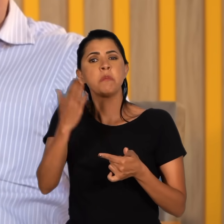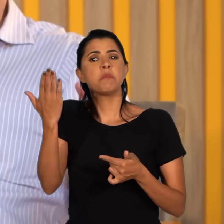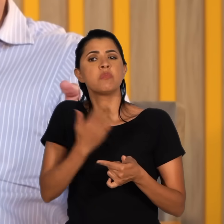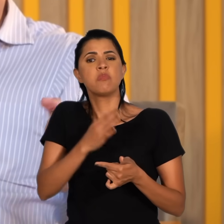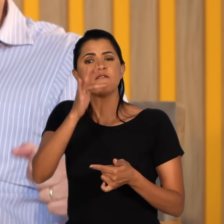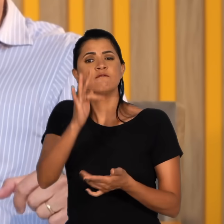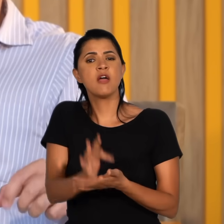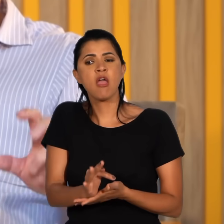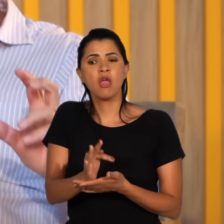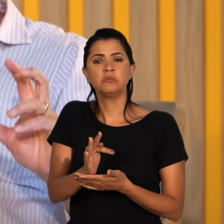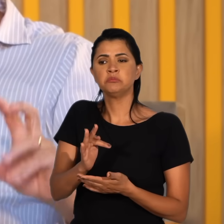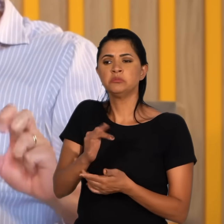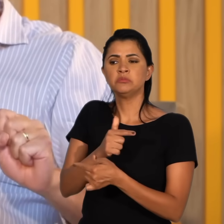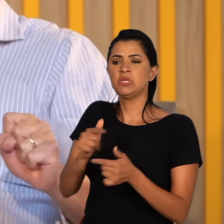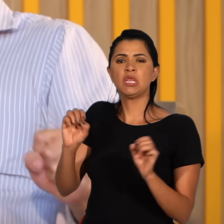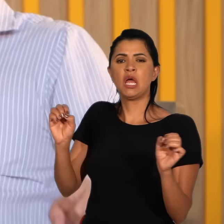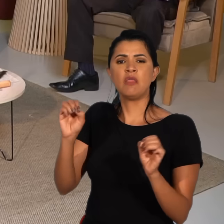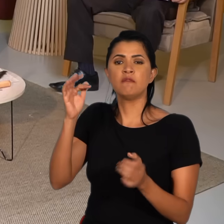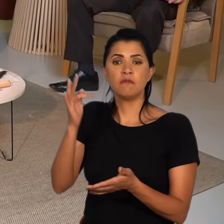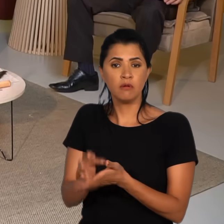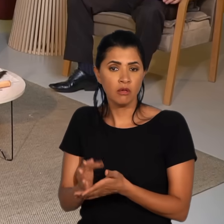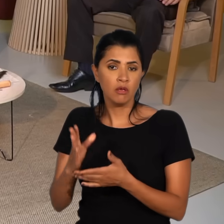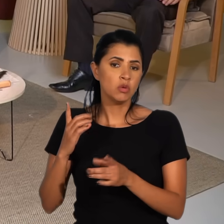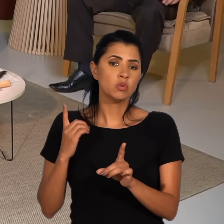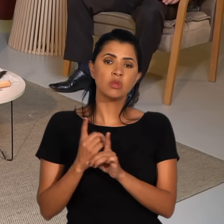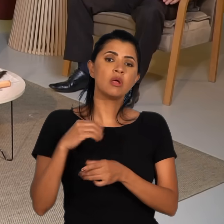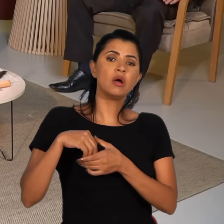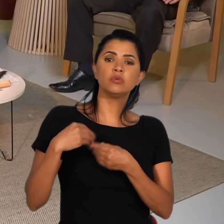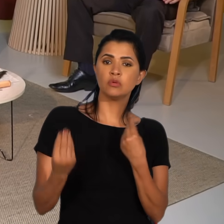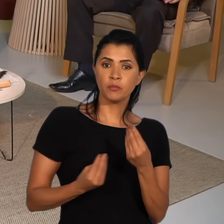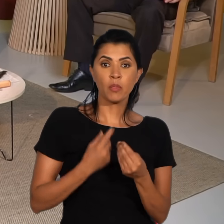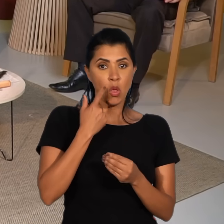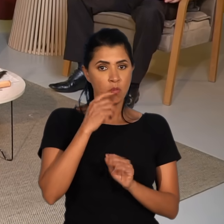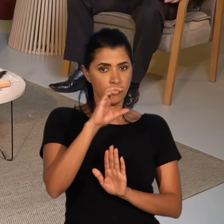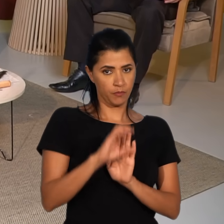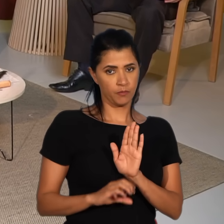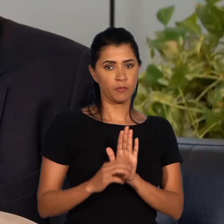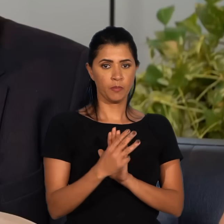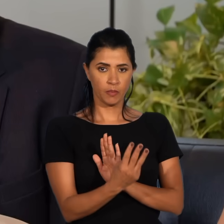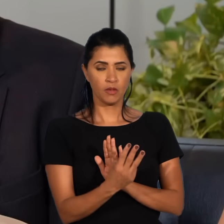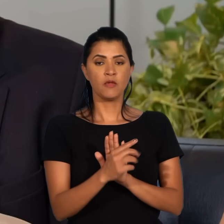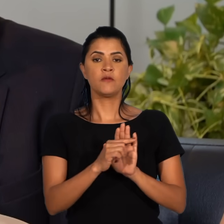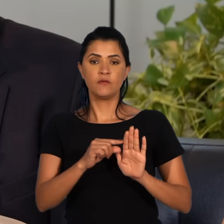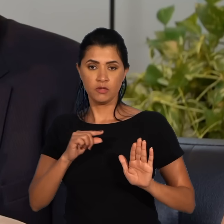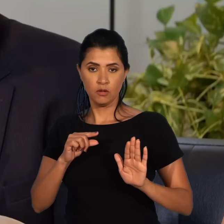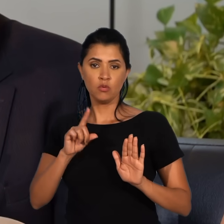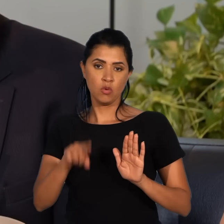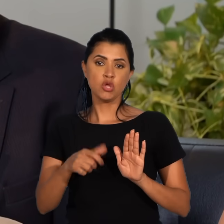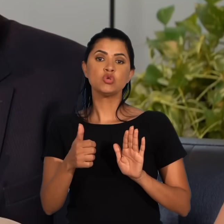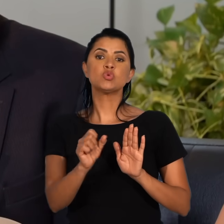fé incredulidade encontrado nesse prólogo Então vou destacar aqui no capítulo 3 o versículo